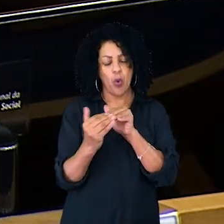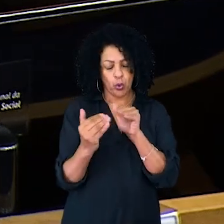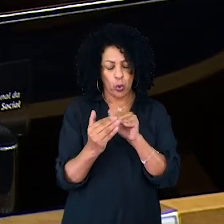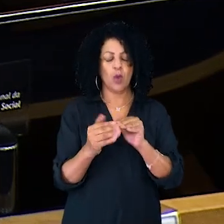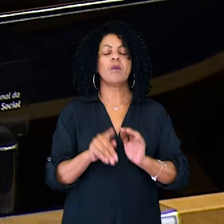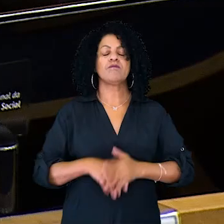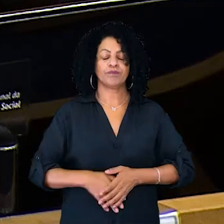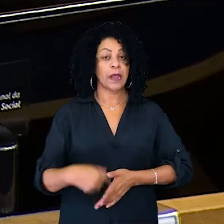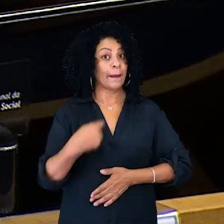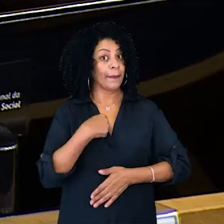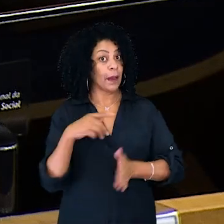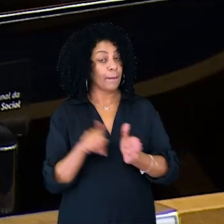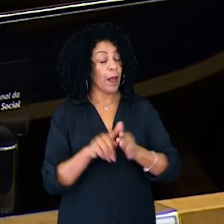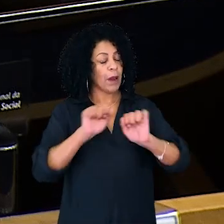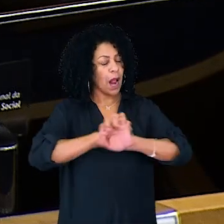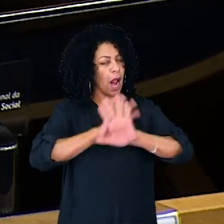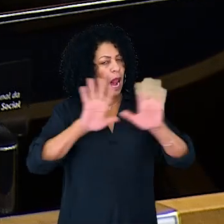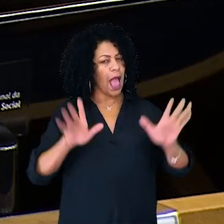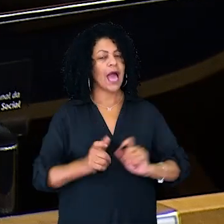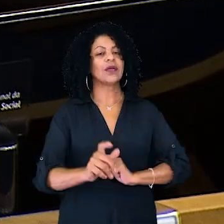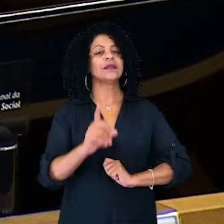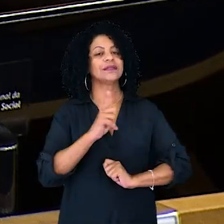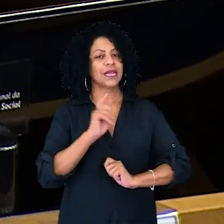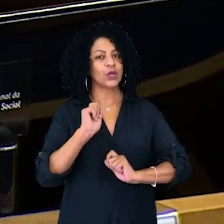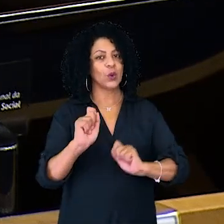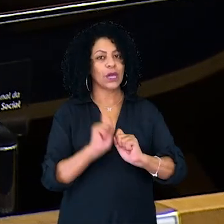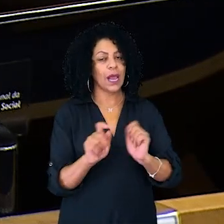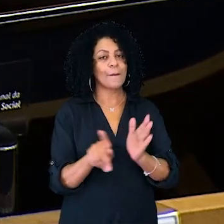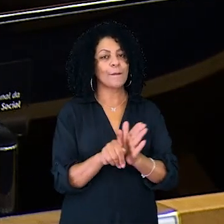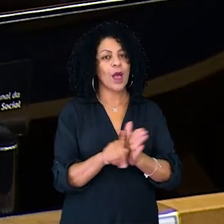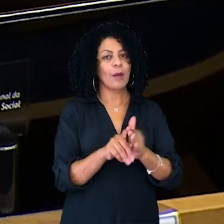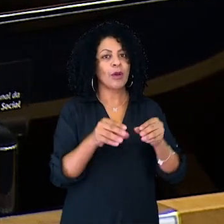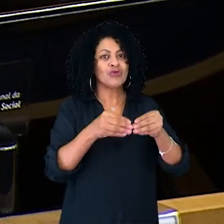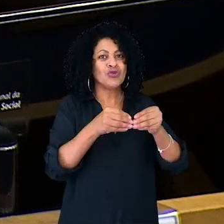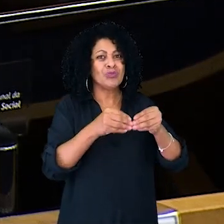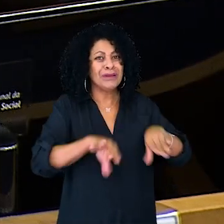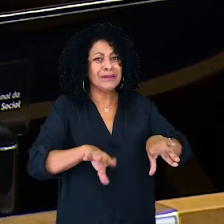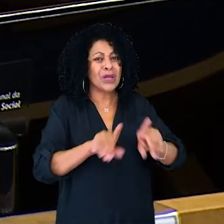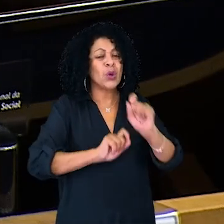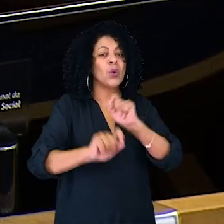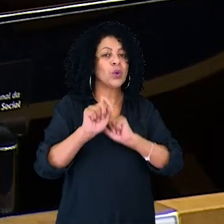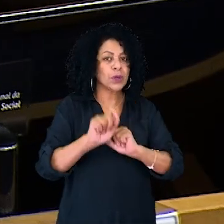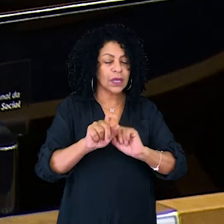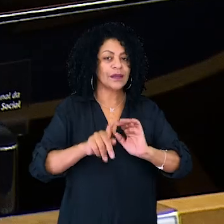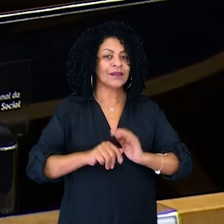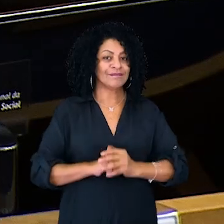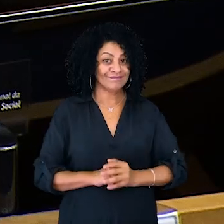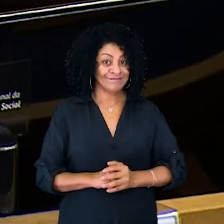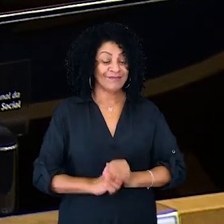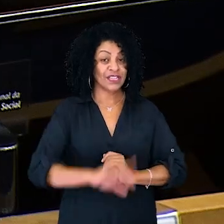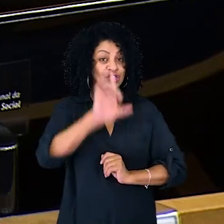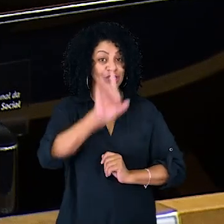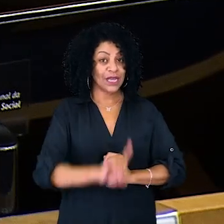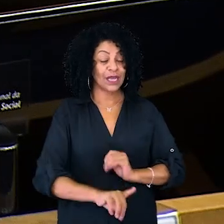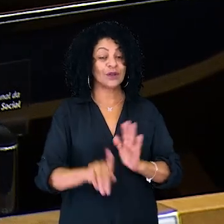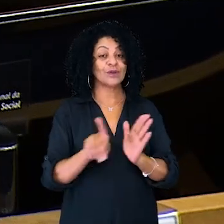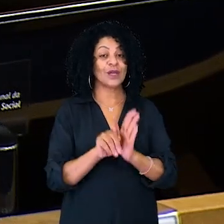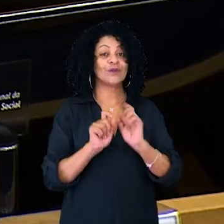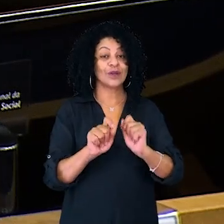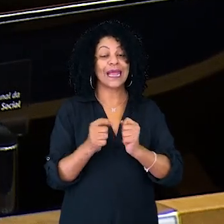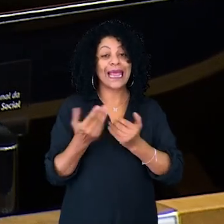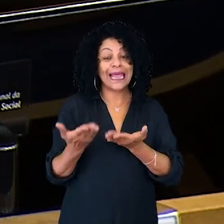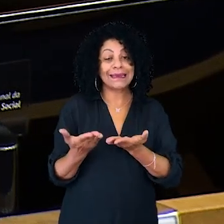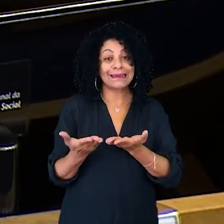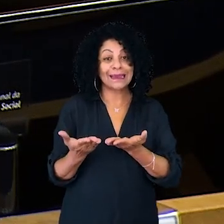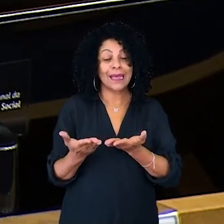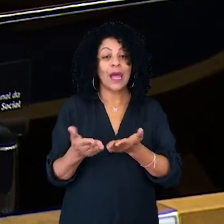lesão clara em função de um dano referente a um determinado direito que